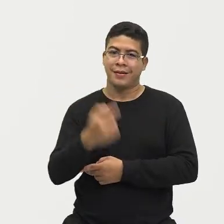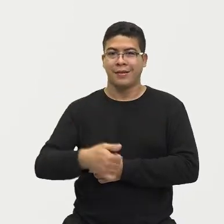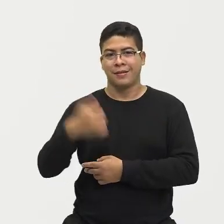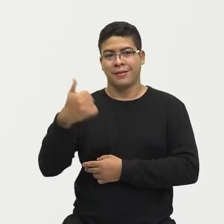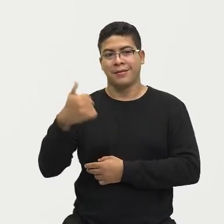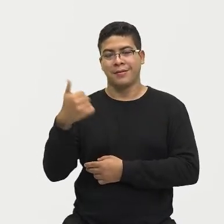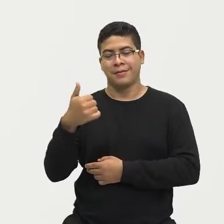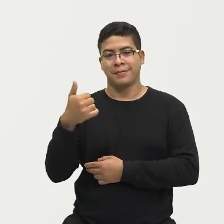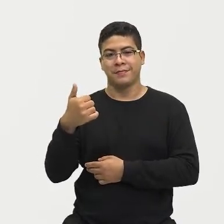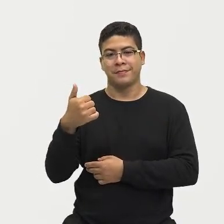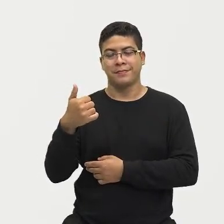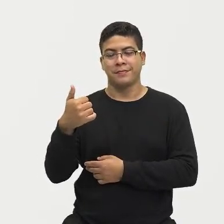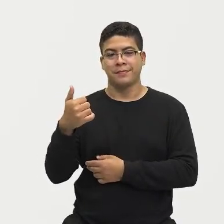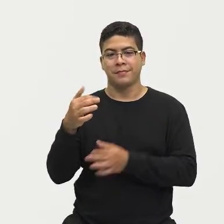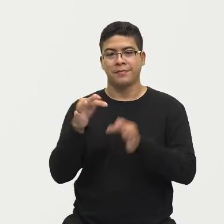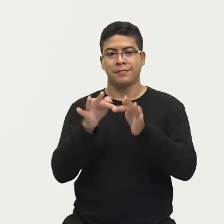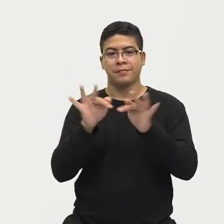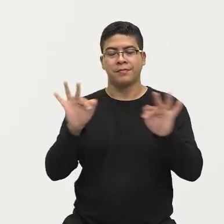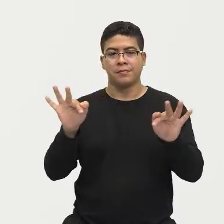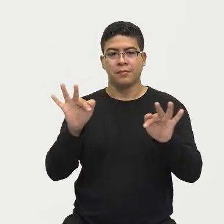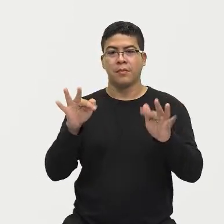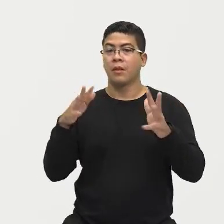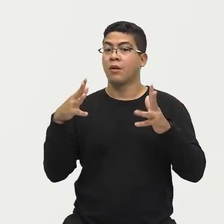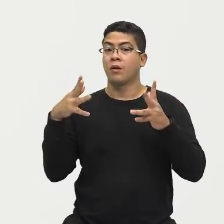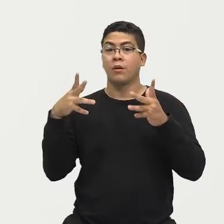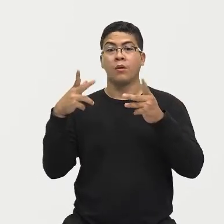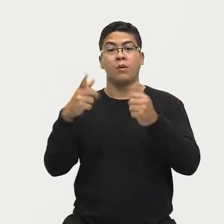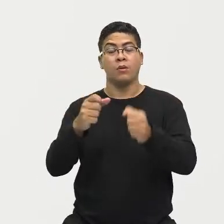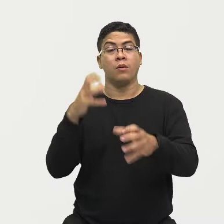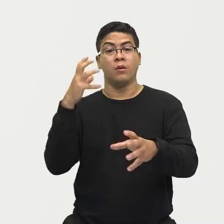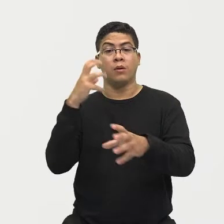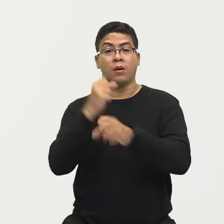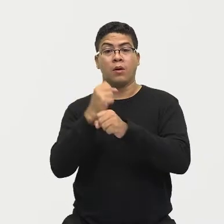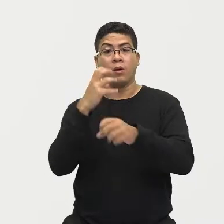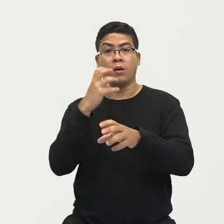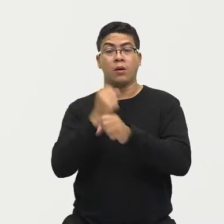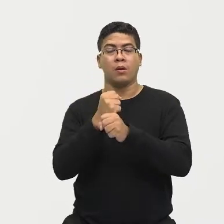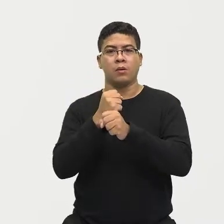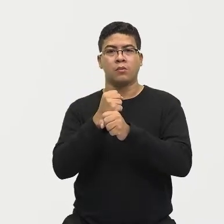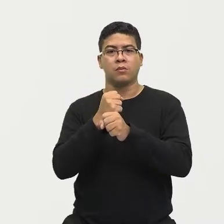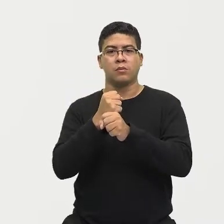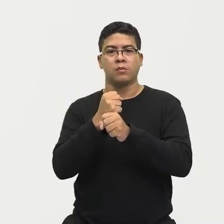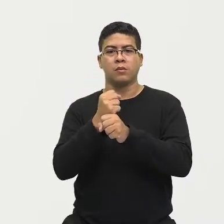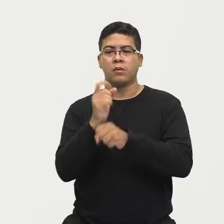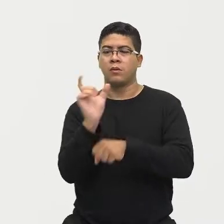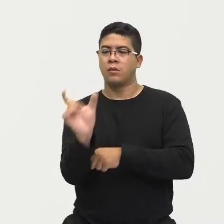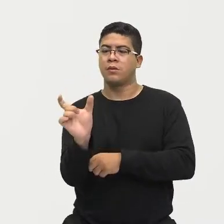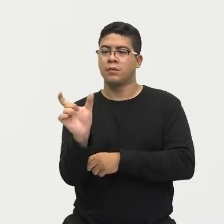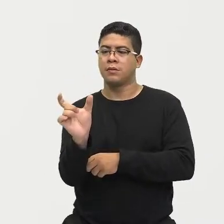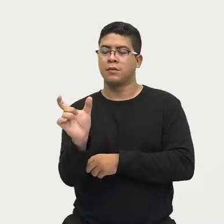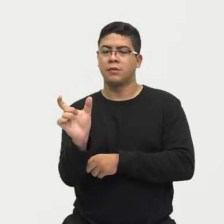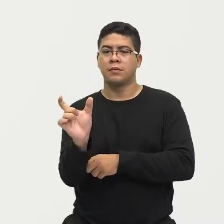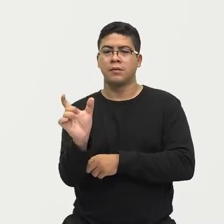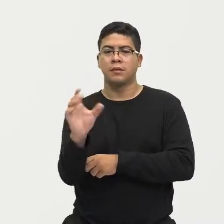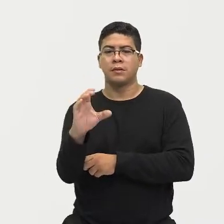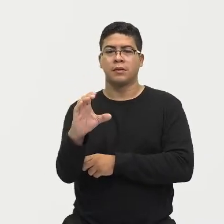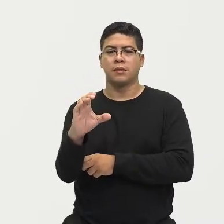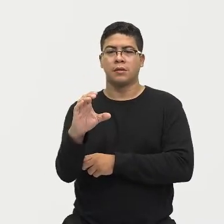ó. Primeira. Todos os cálculos do cego. O cego. O